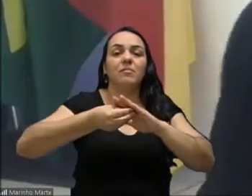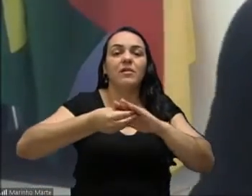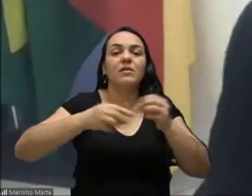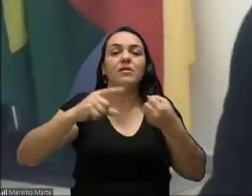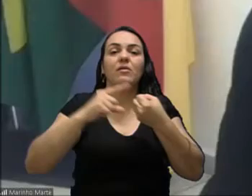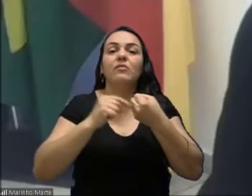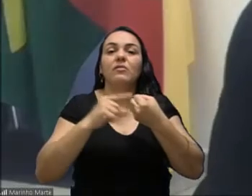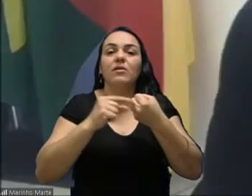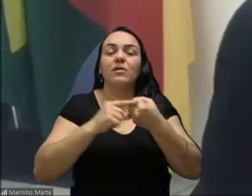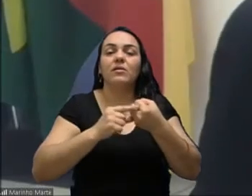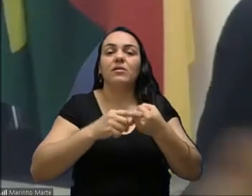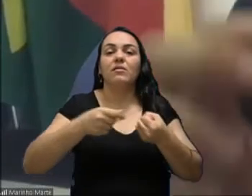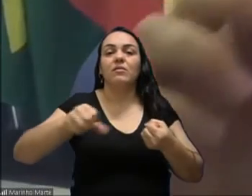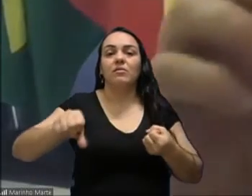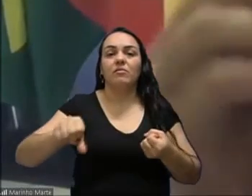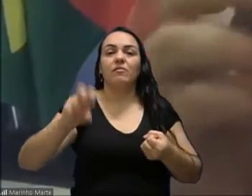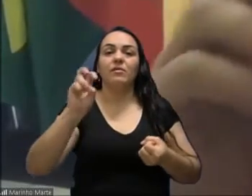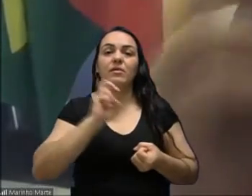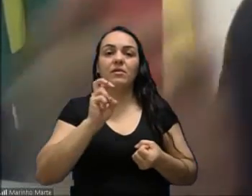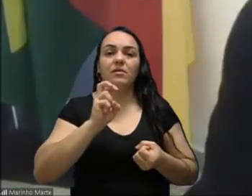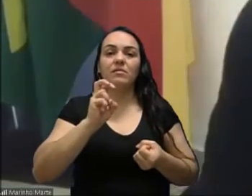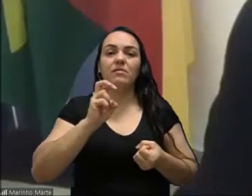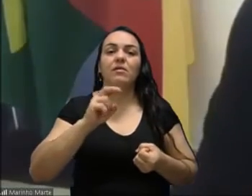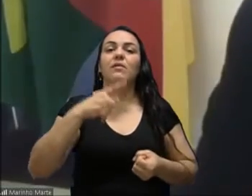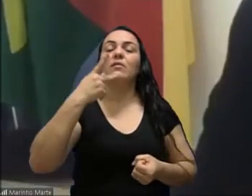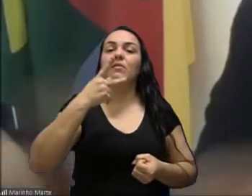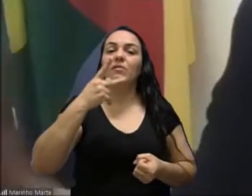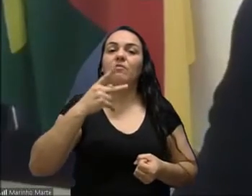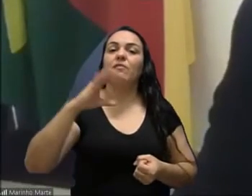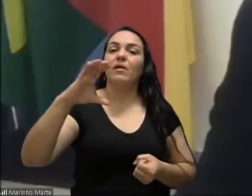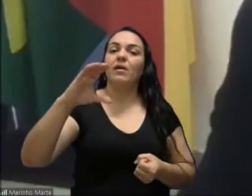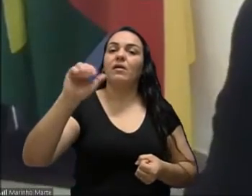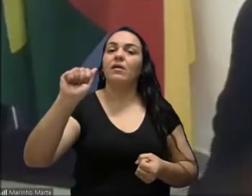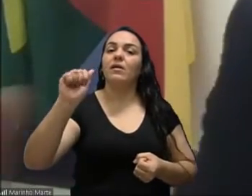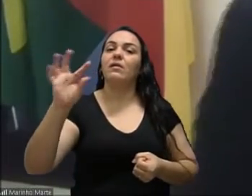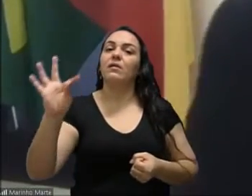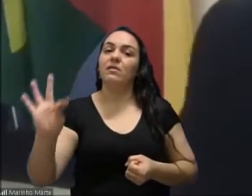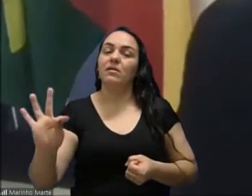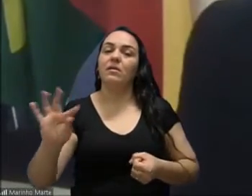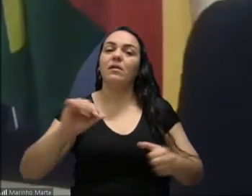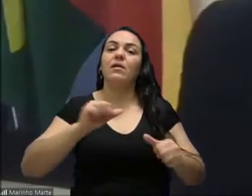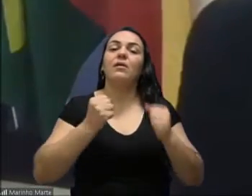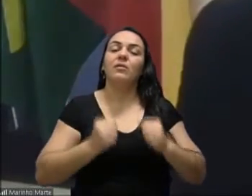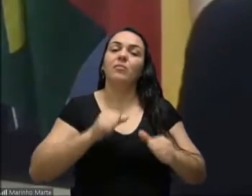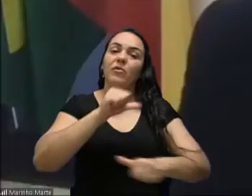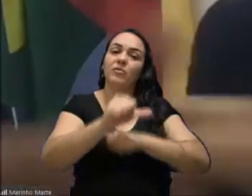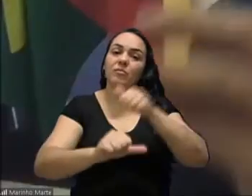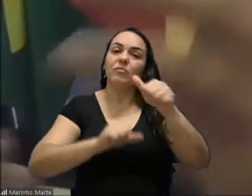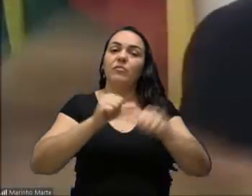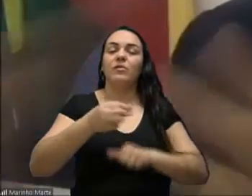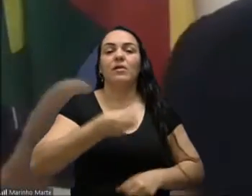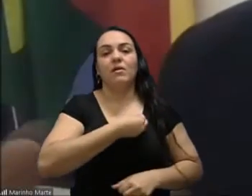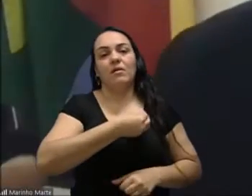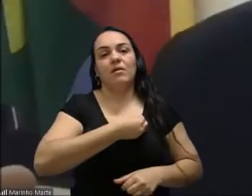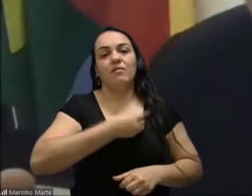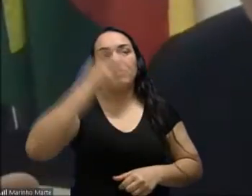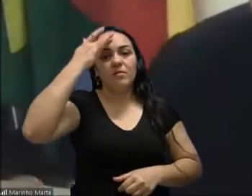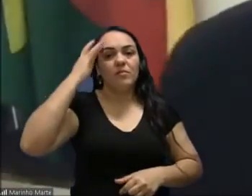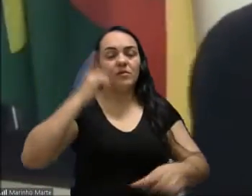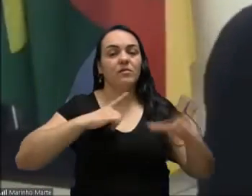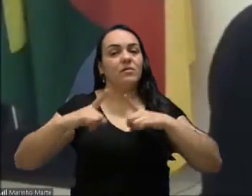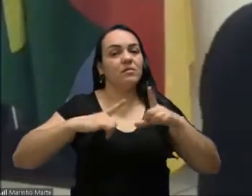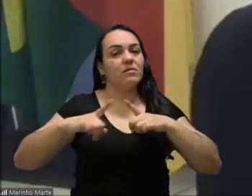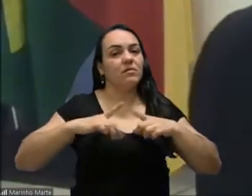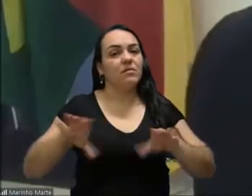95 que é o artigo que pode dar uma outra roupagem então a grosso modo